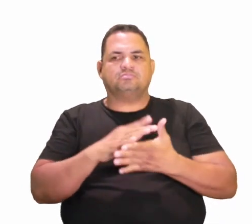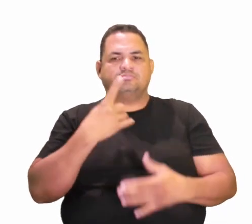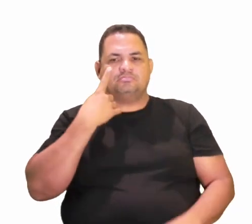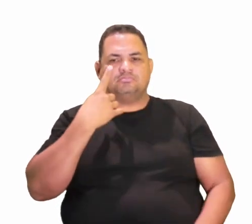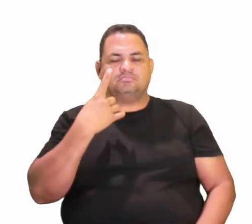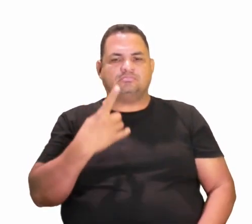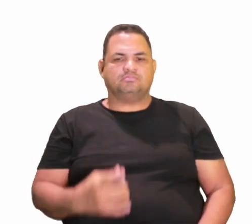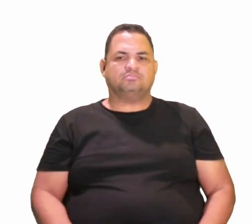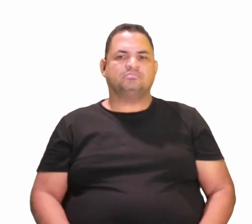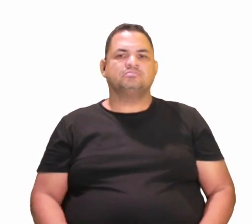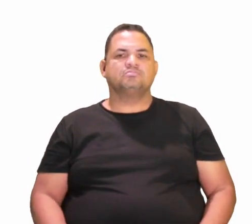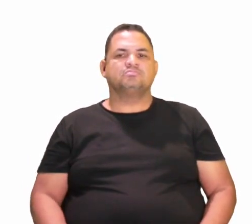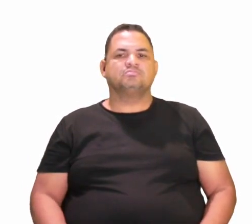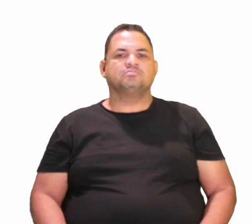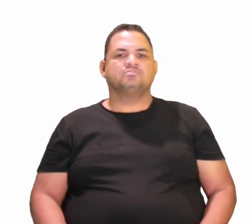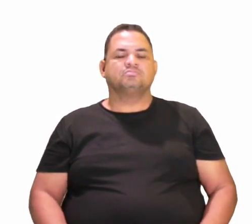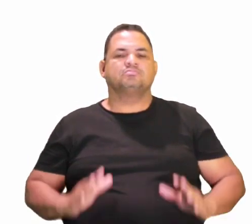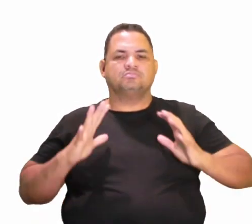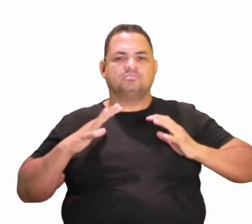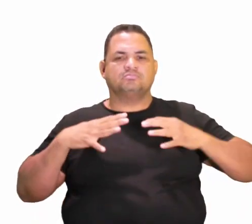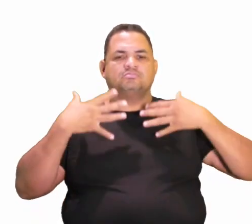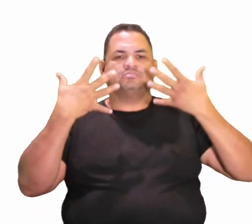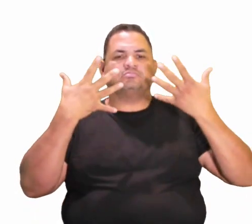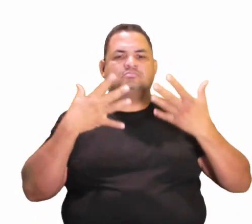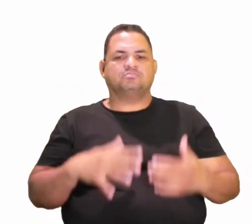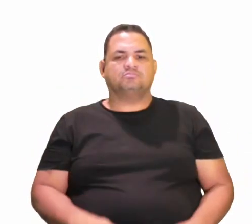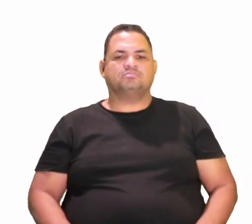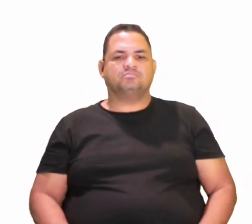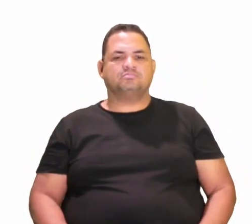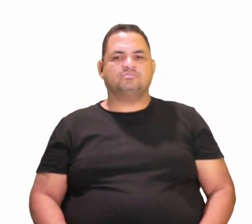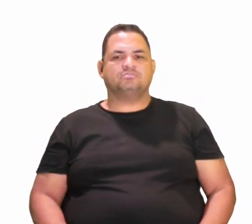só, é uma festa